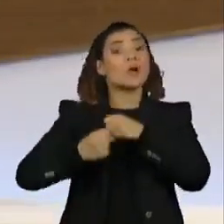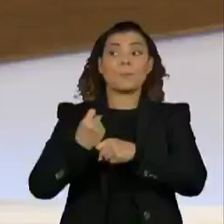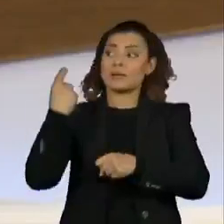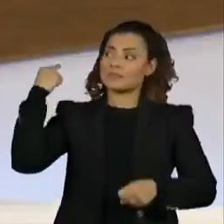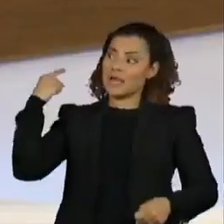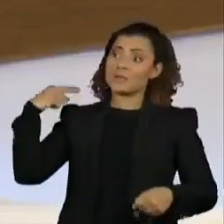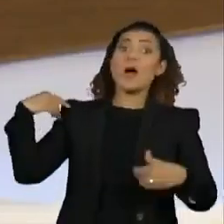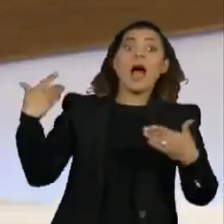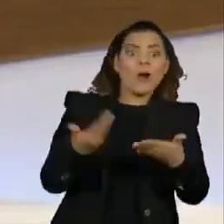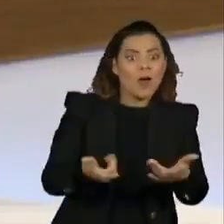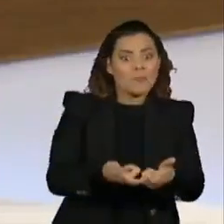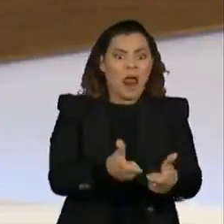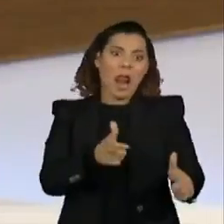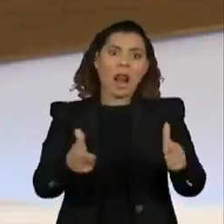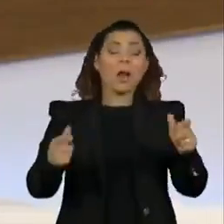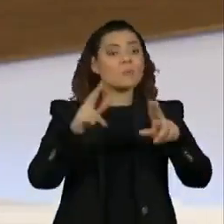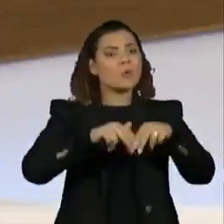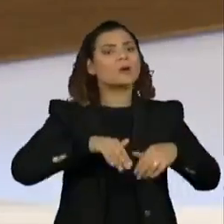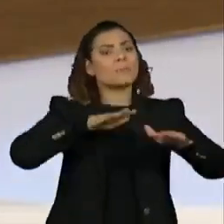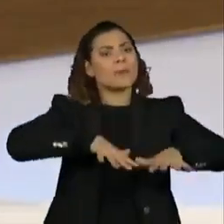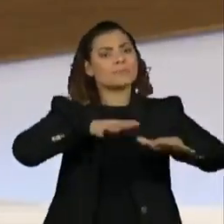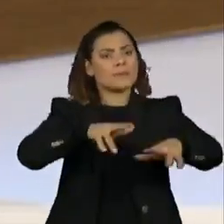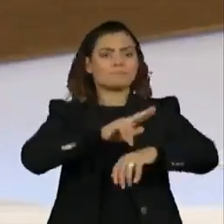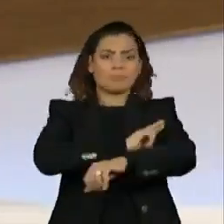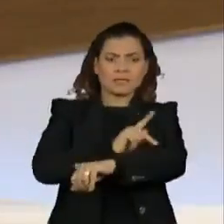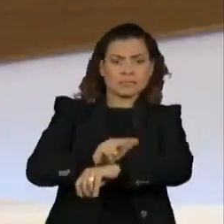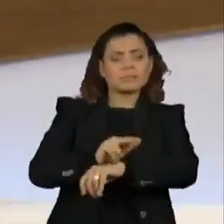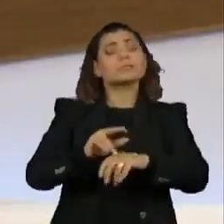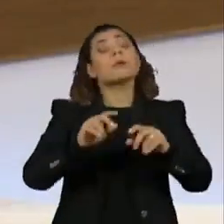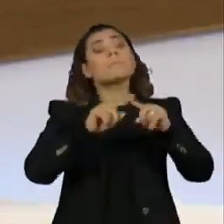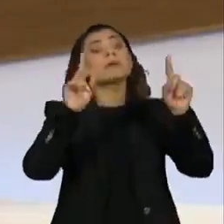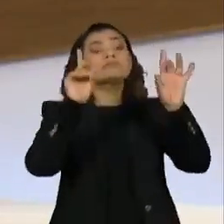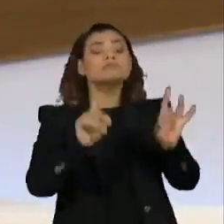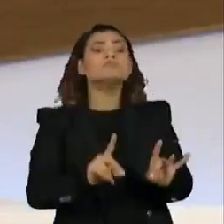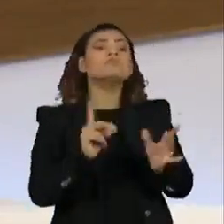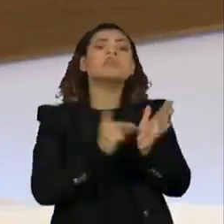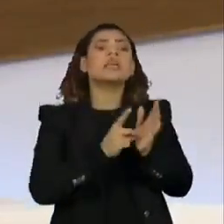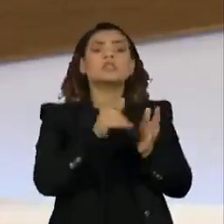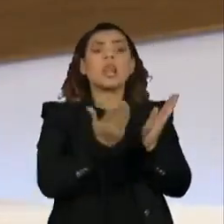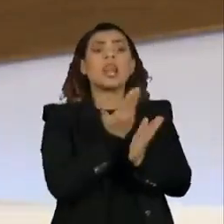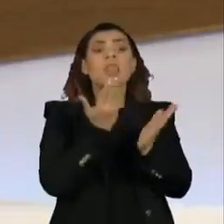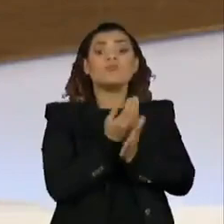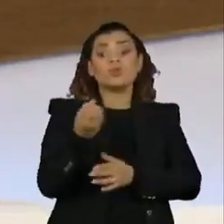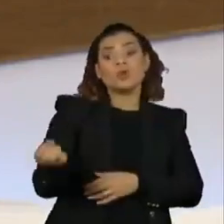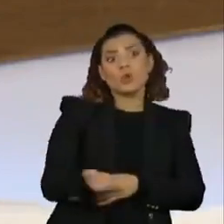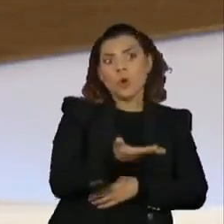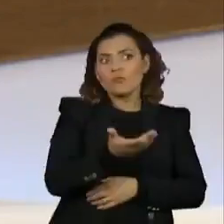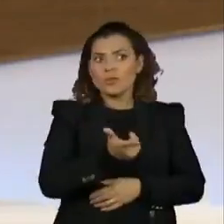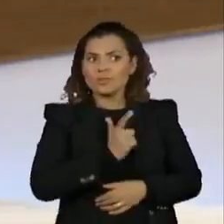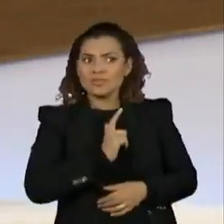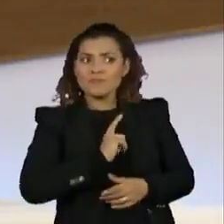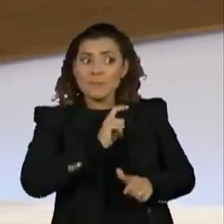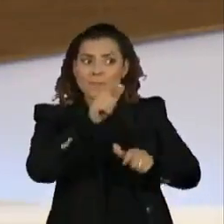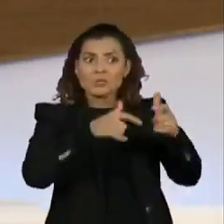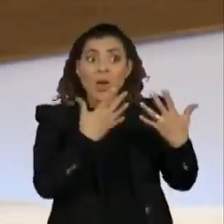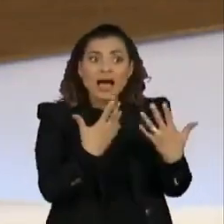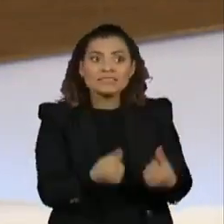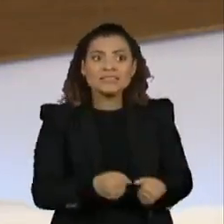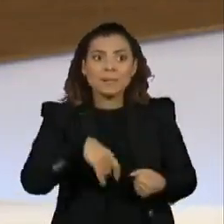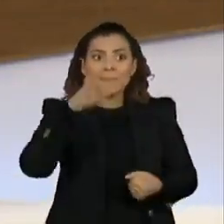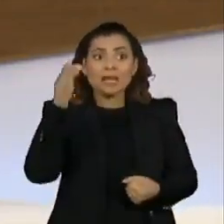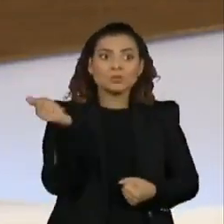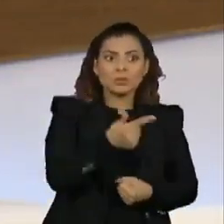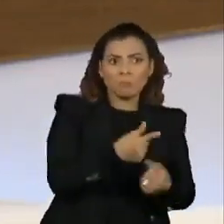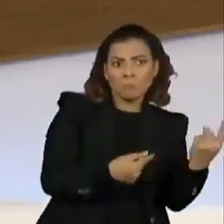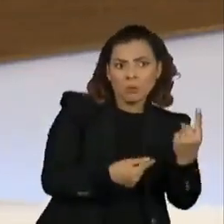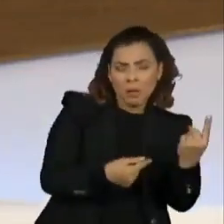protestos antirracistas. E eu gostaria de saber de você se esse novo livro está tendo uma receptividade maior do que o